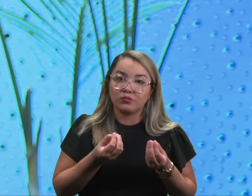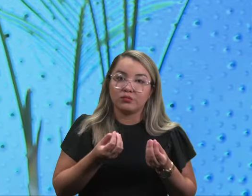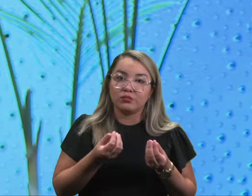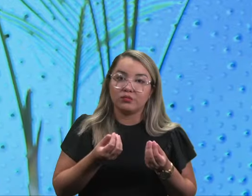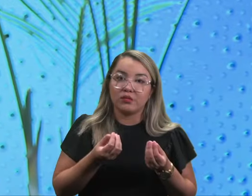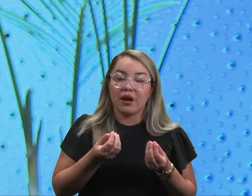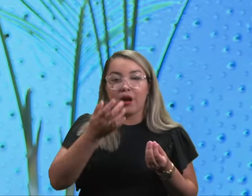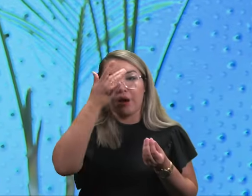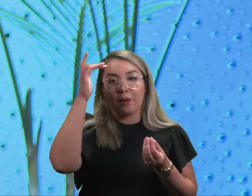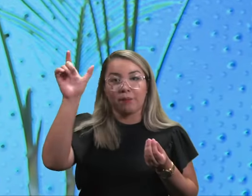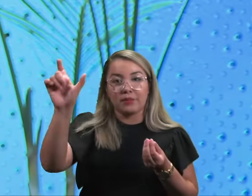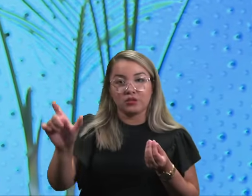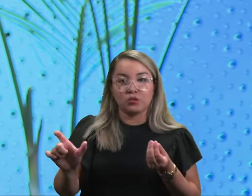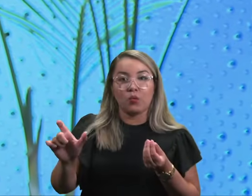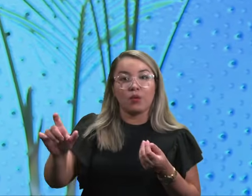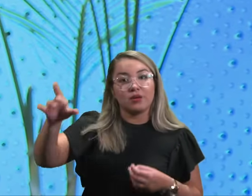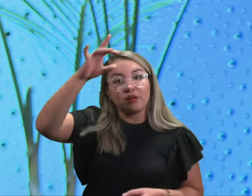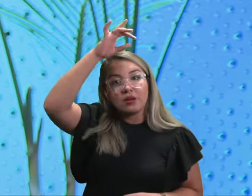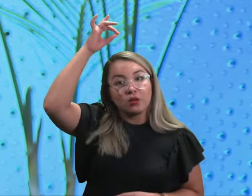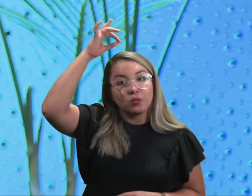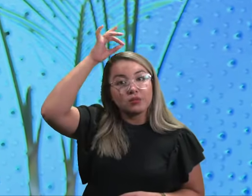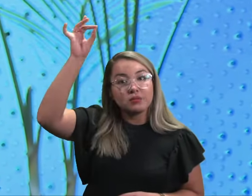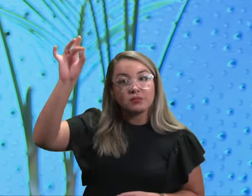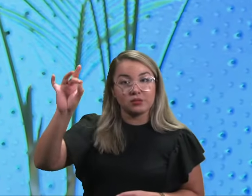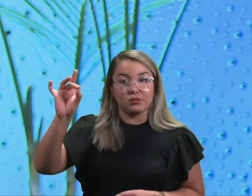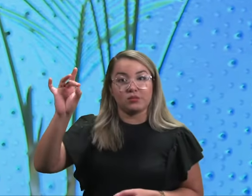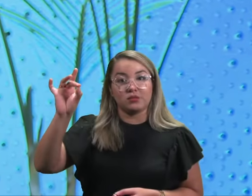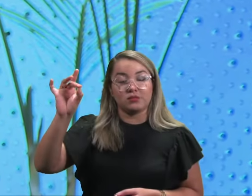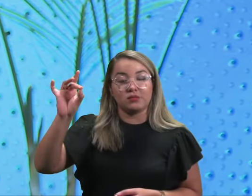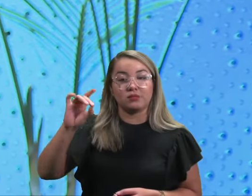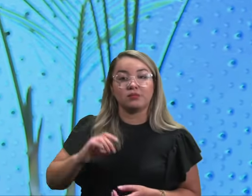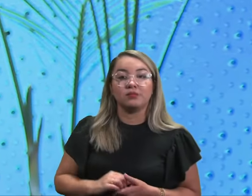Da pessoa do Espírito Santo.